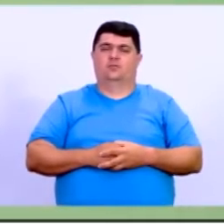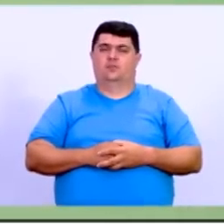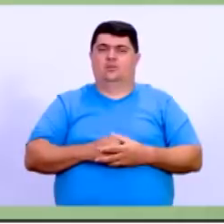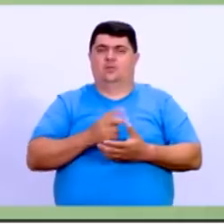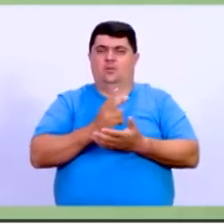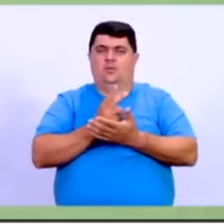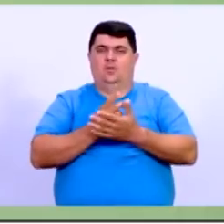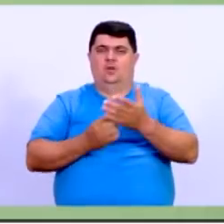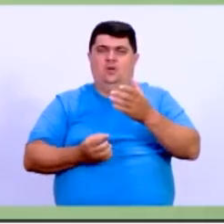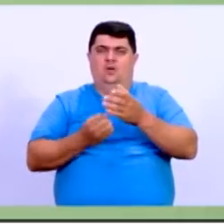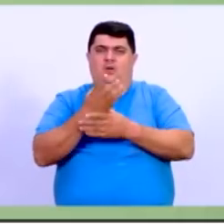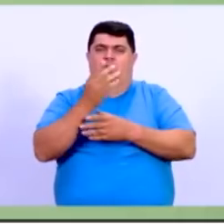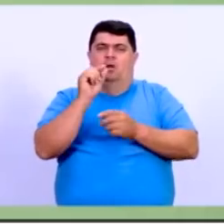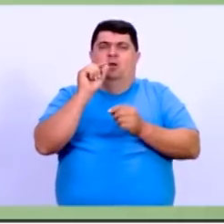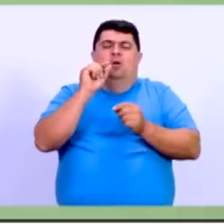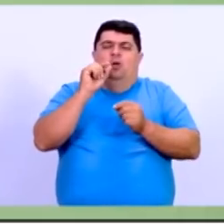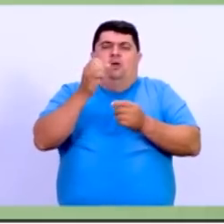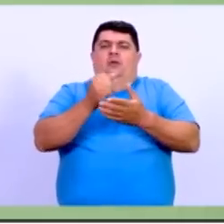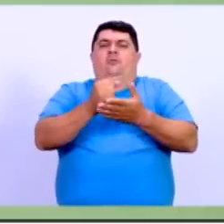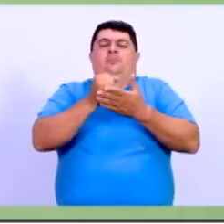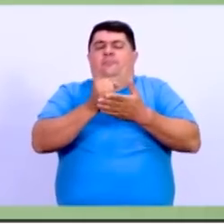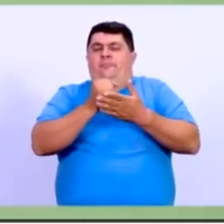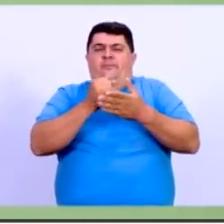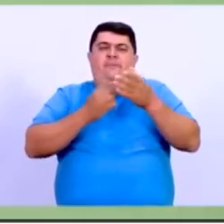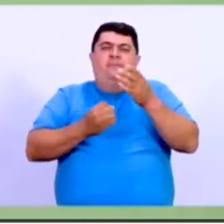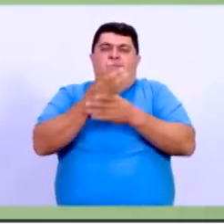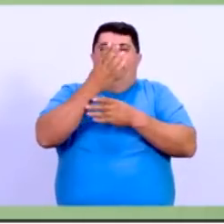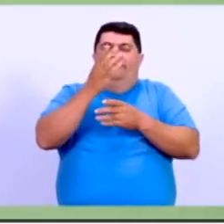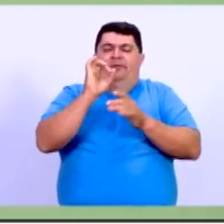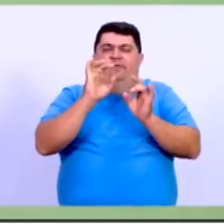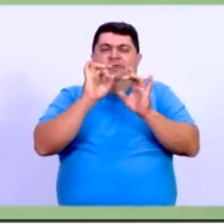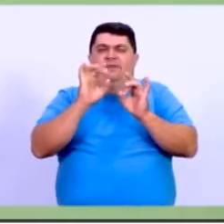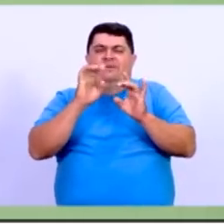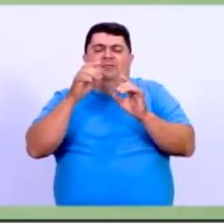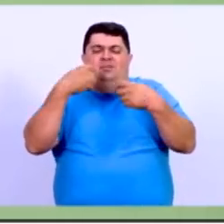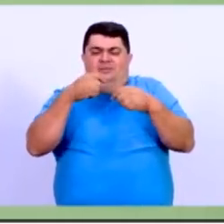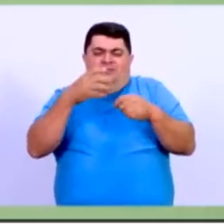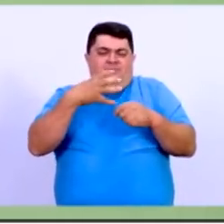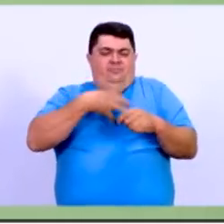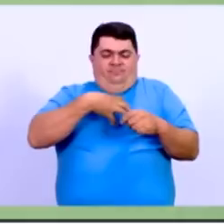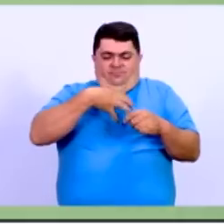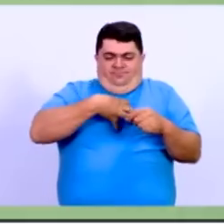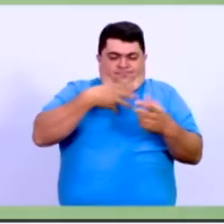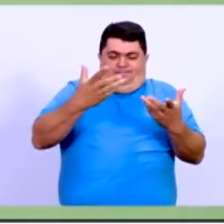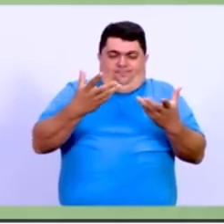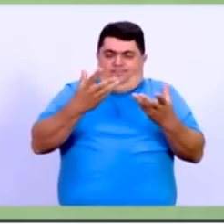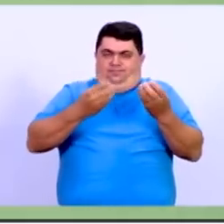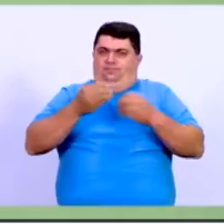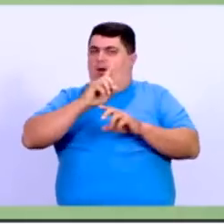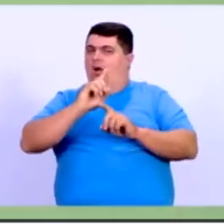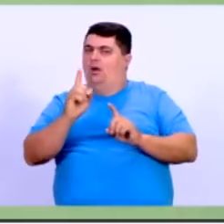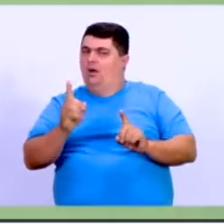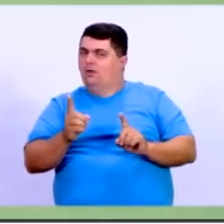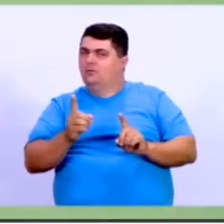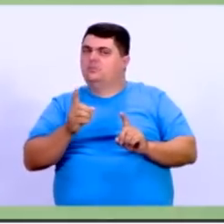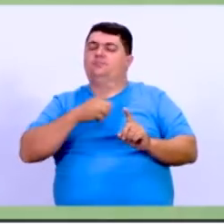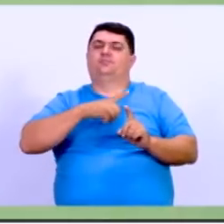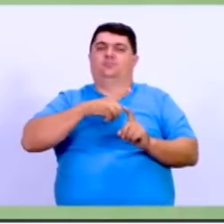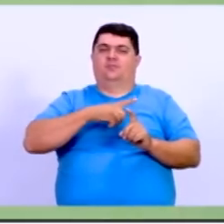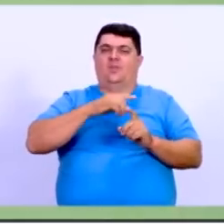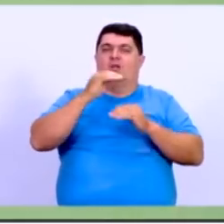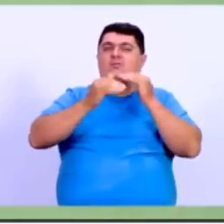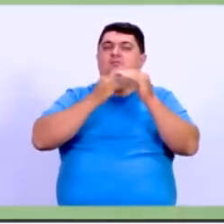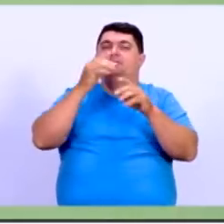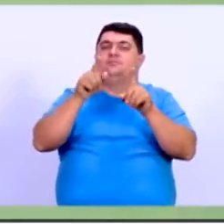surgimento, ó, o que contribuiu com o surgimento, professor? Foi só a necessidade? Opa, lógico que não, né, pessoal? A evolução também do